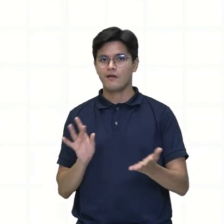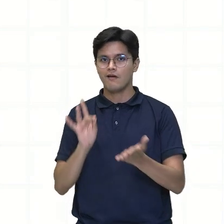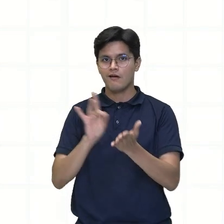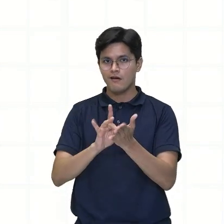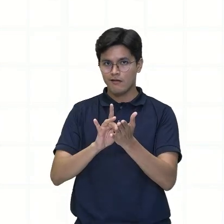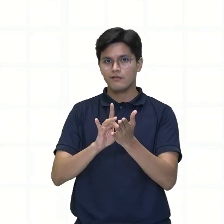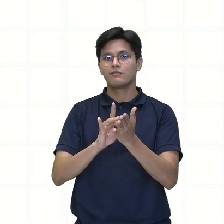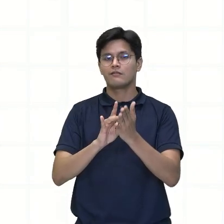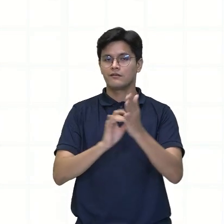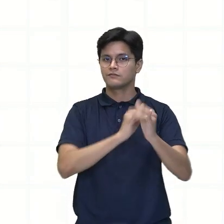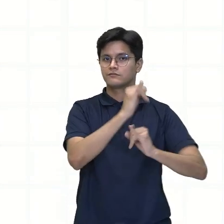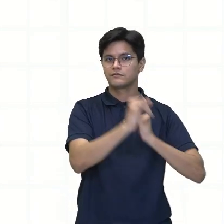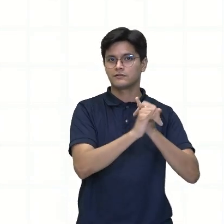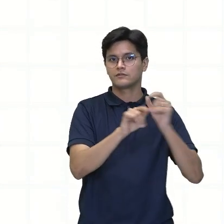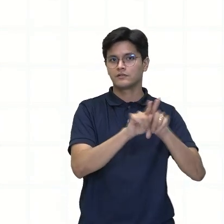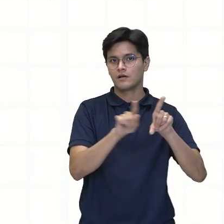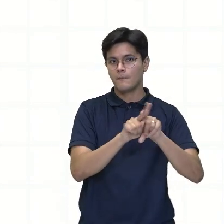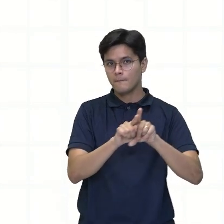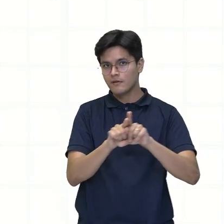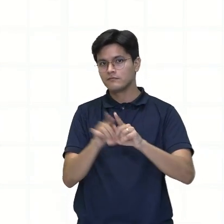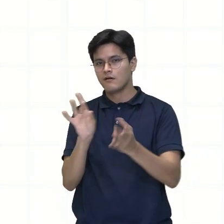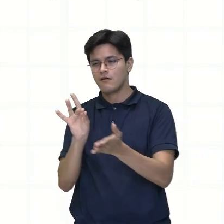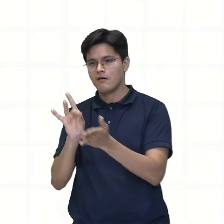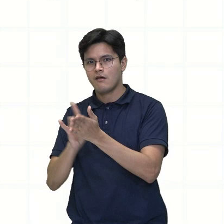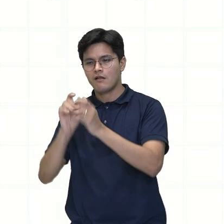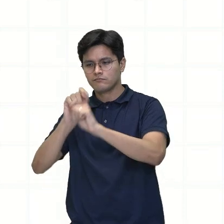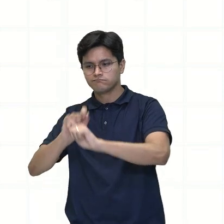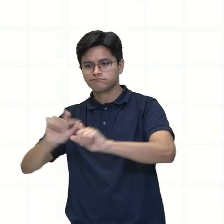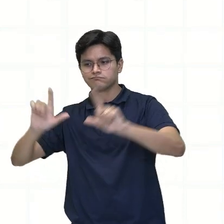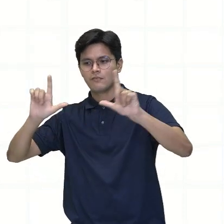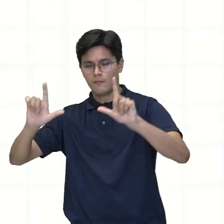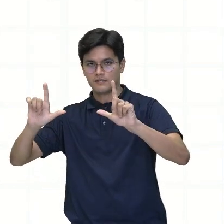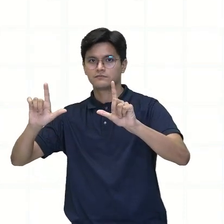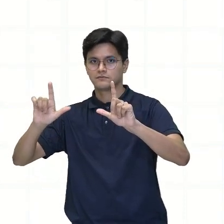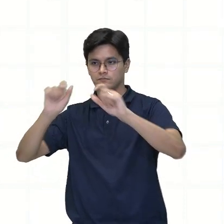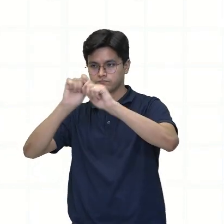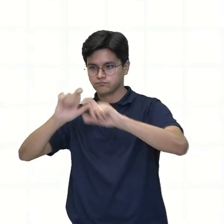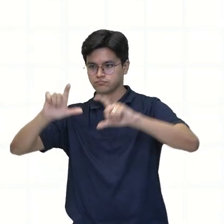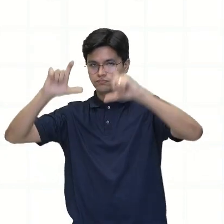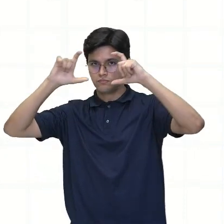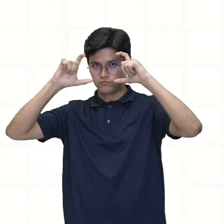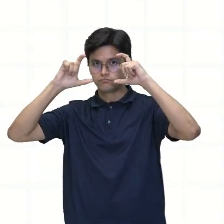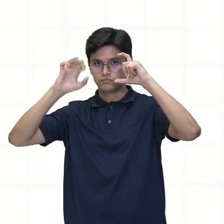aumentada, augmented reality. Então, esses são recursos, né, do